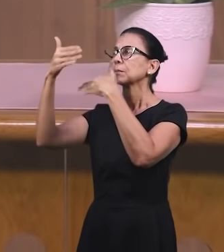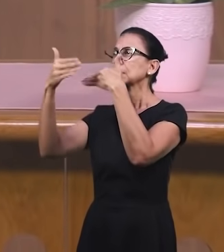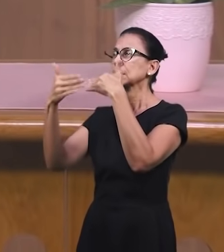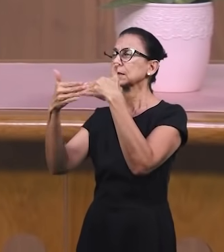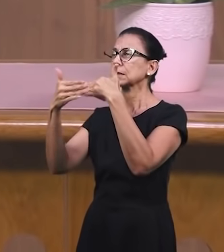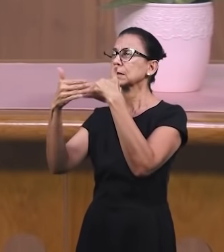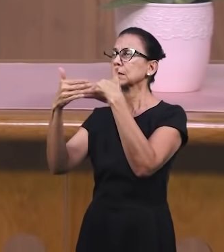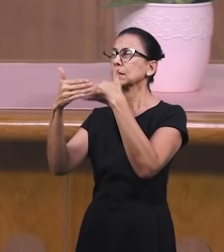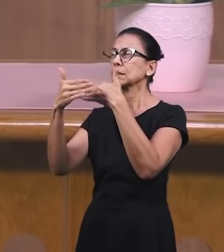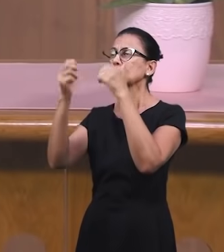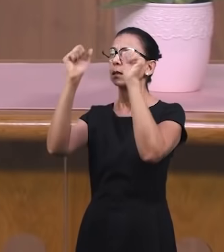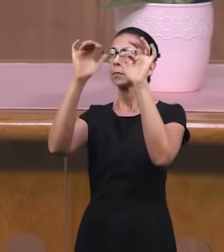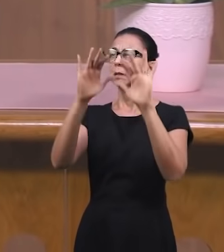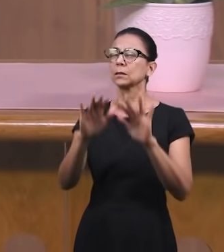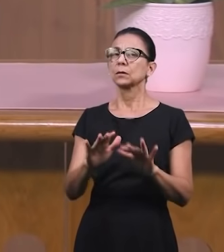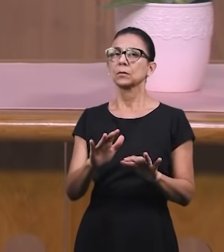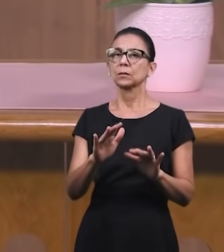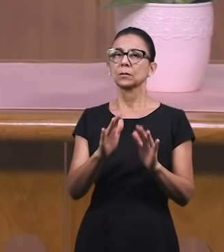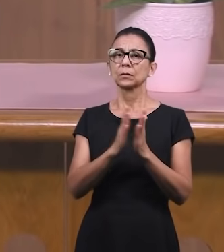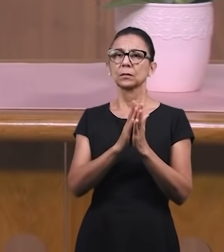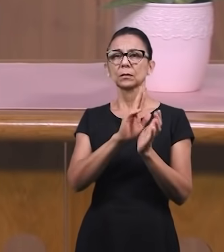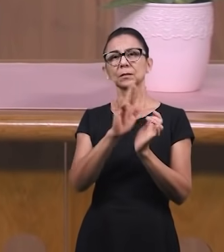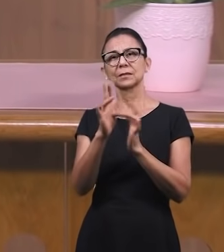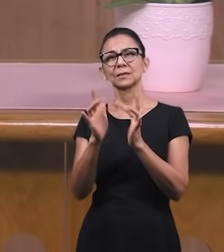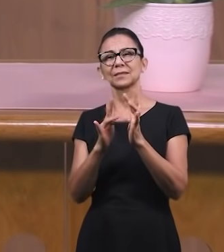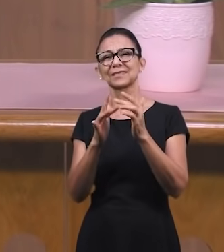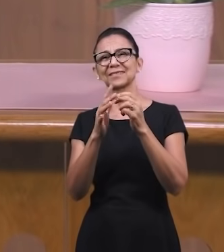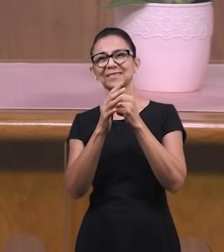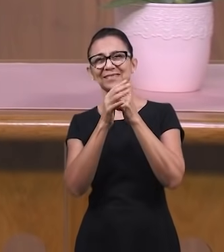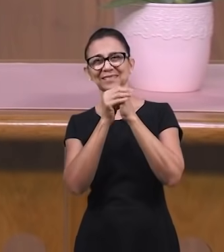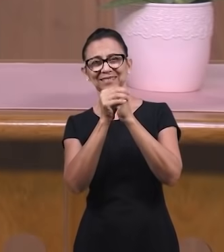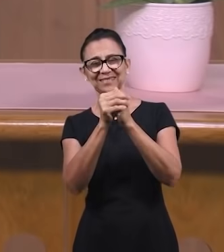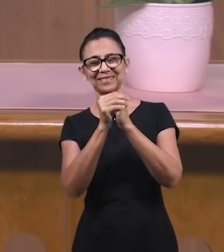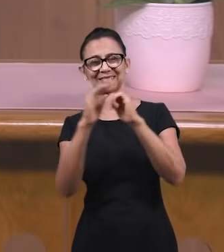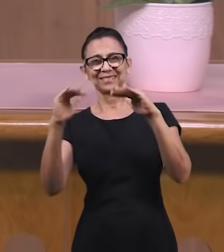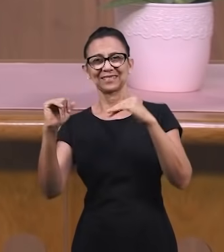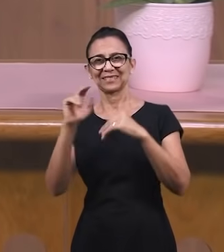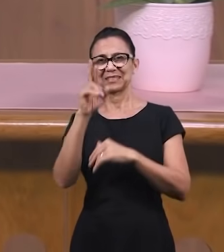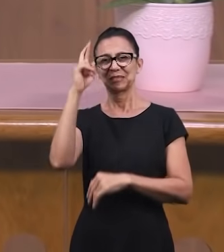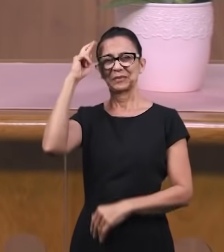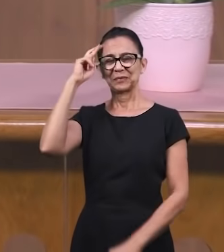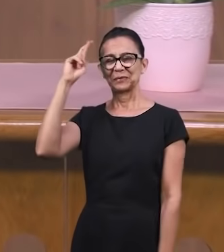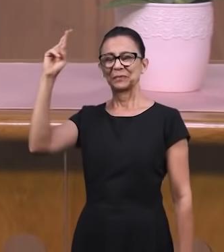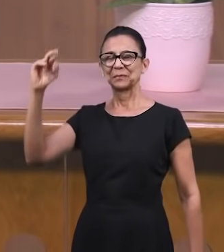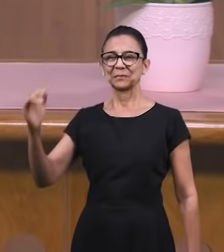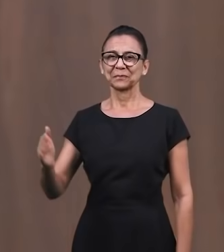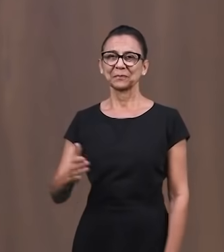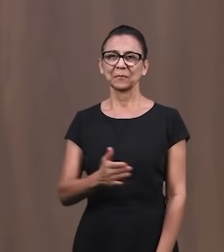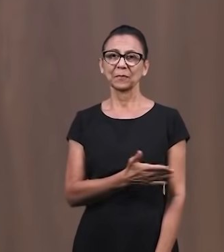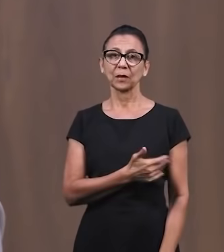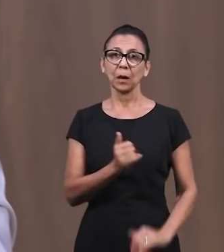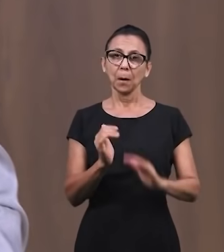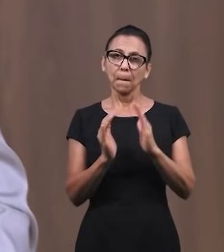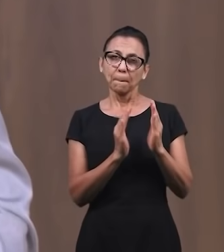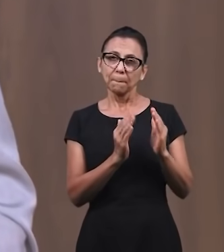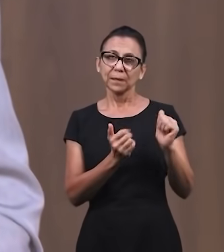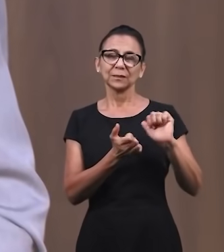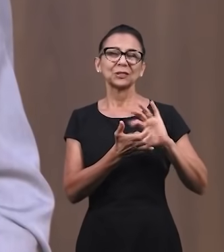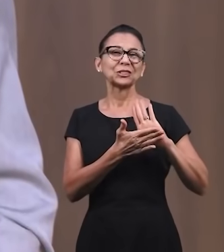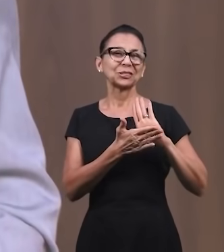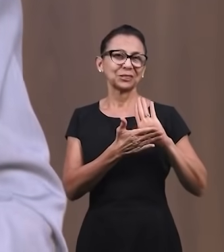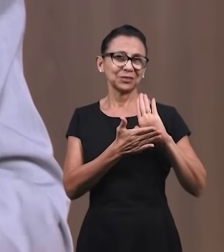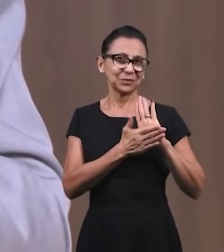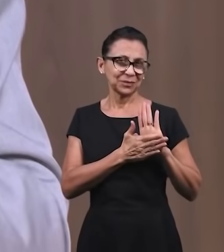presença. Se nos abençoa, nós oramos em nome do Senhor Jesus. Amém. Louvado seja o nome do Senhor. Nós agora vamos cantar